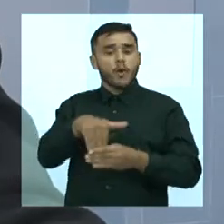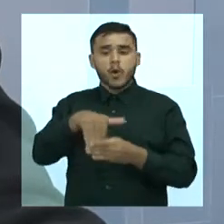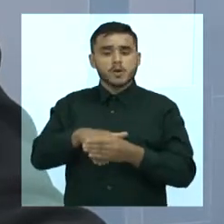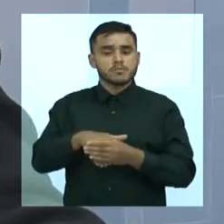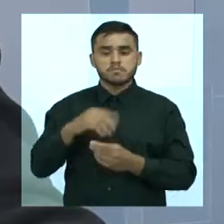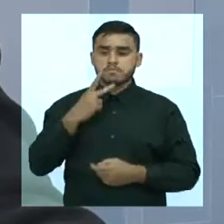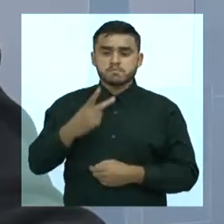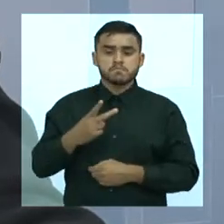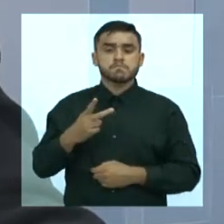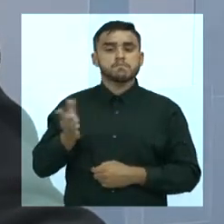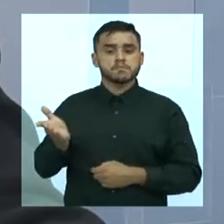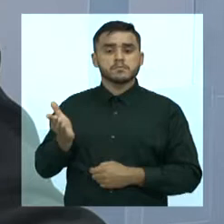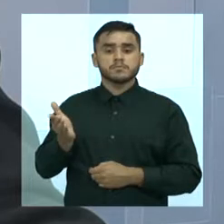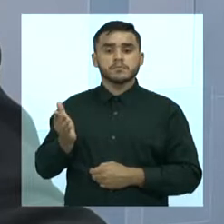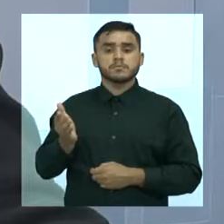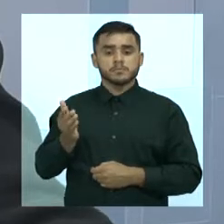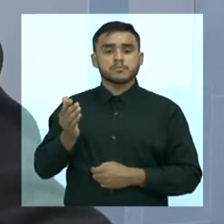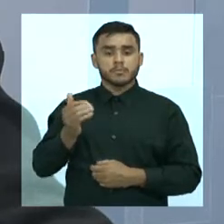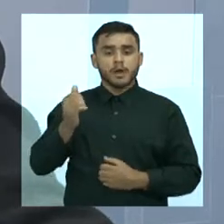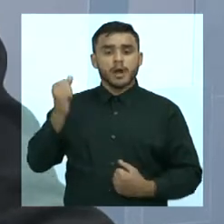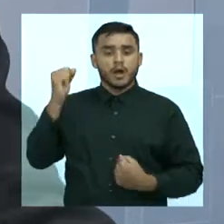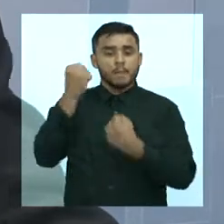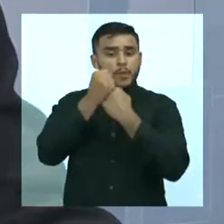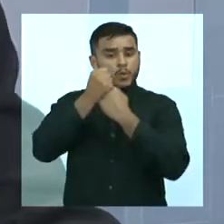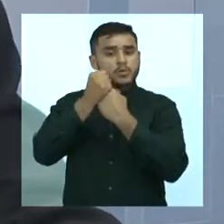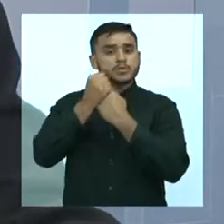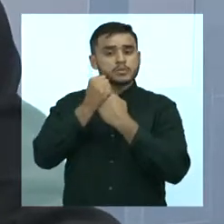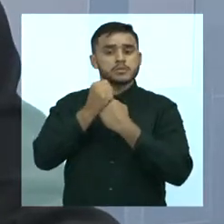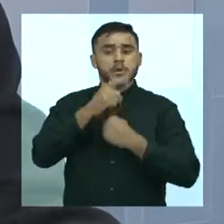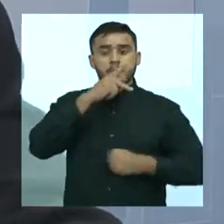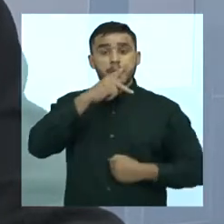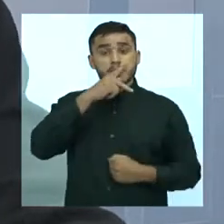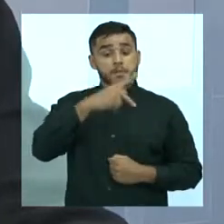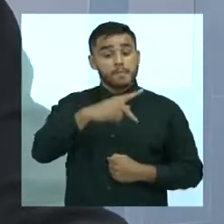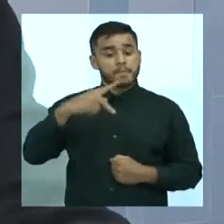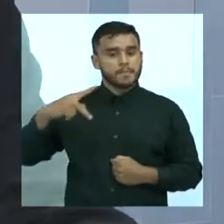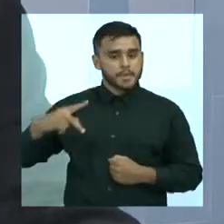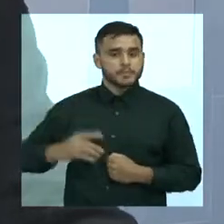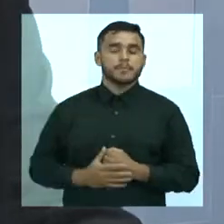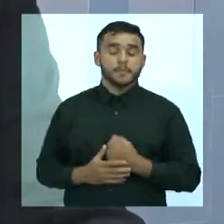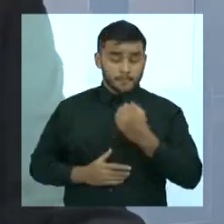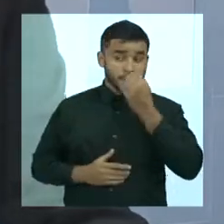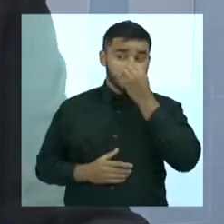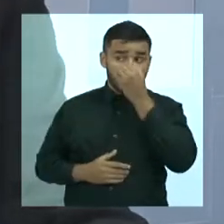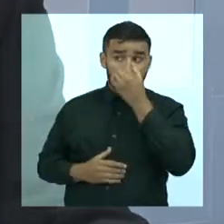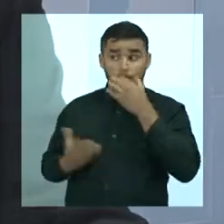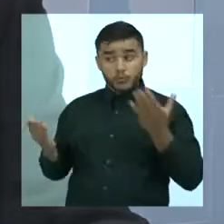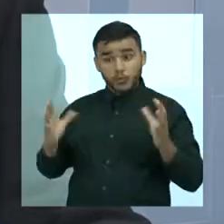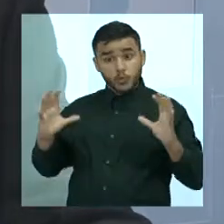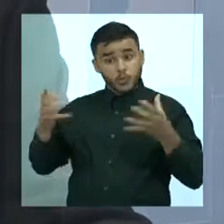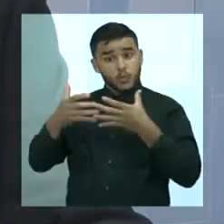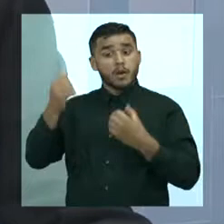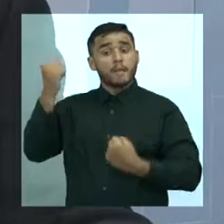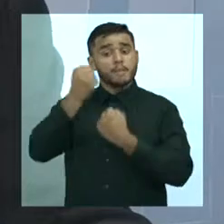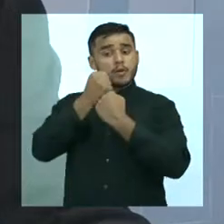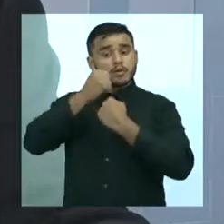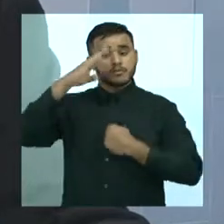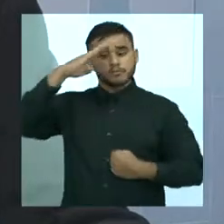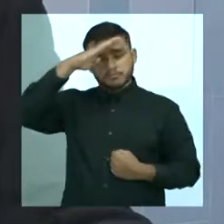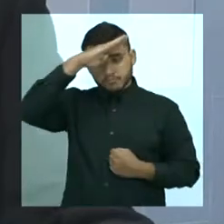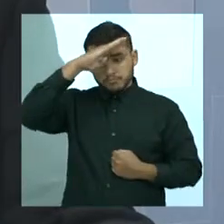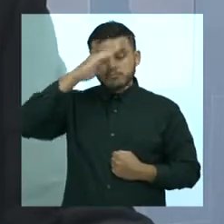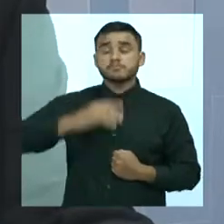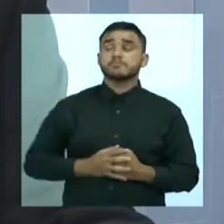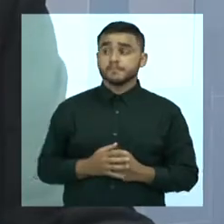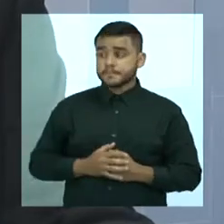com o partido dele a favor do governo. Partido Progressista, né? Eu não estou dizendo que ele está hoje na base do presidente, mas ele já sinalizou que está